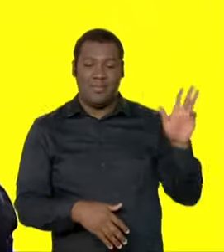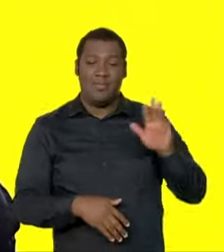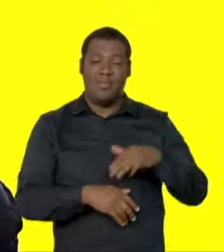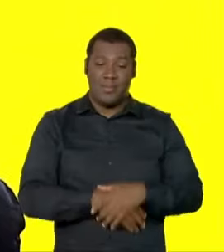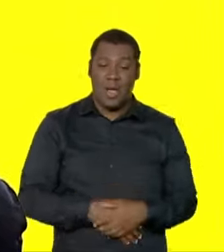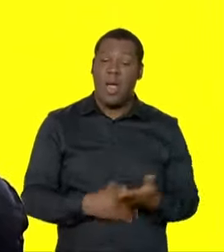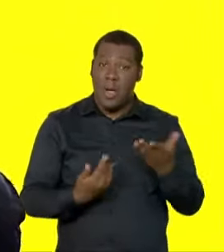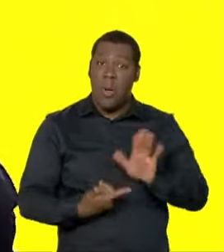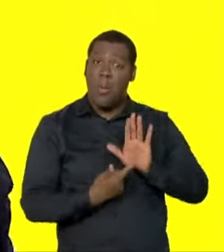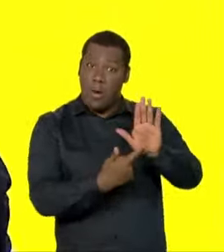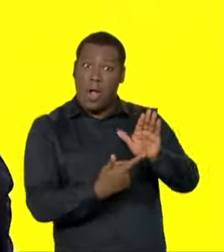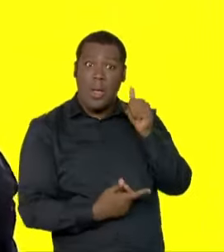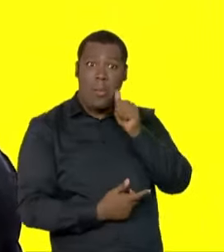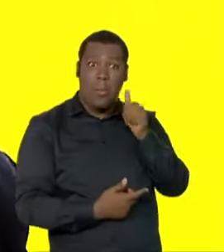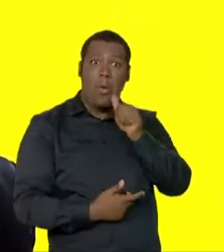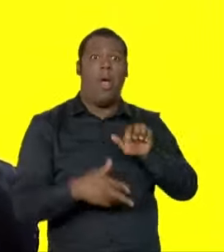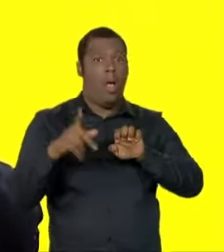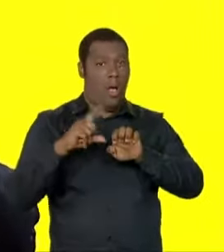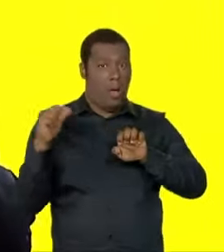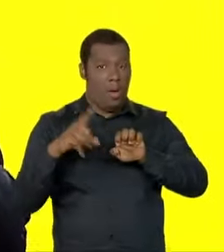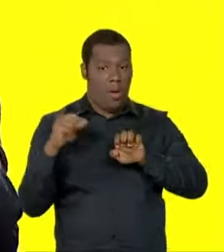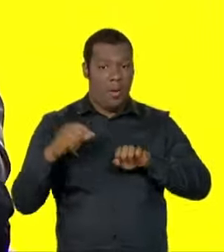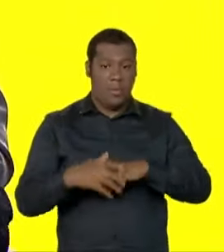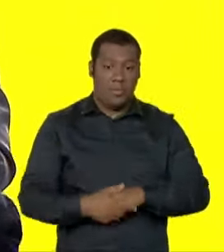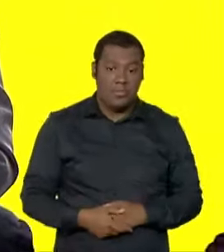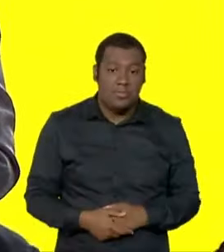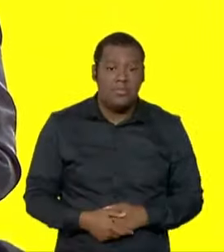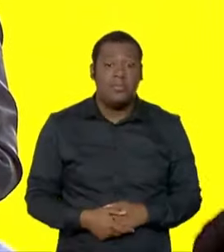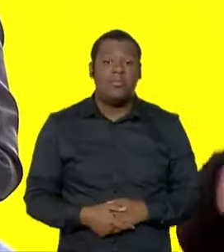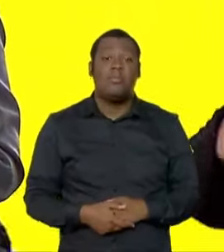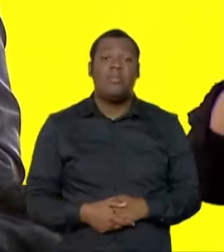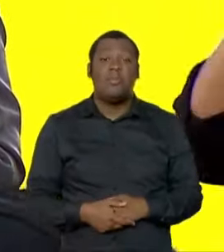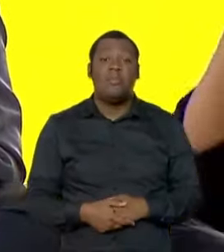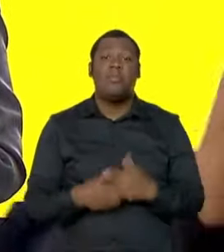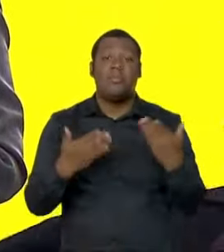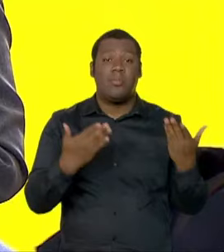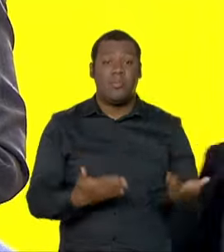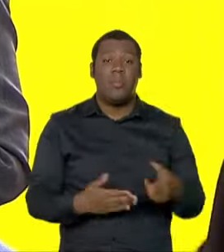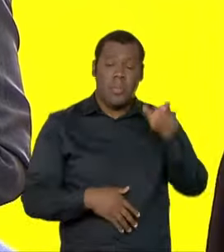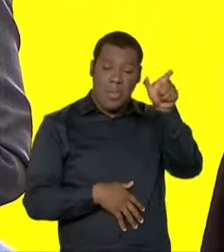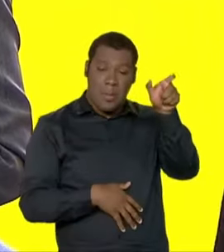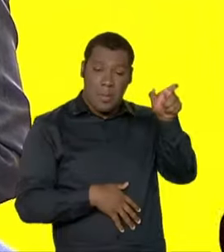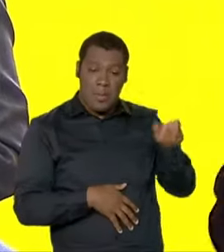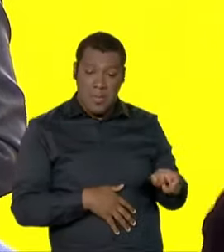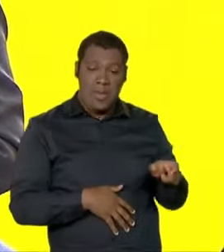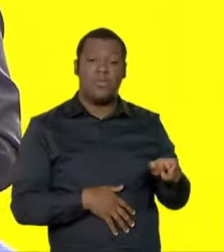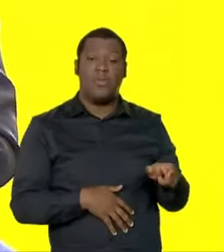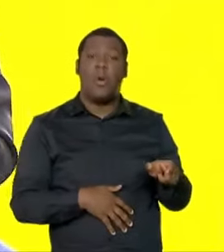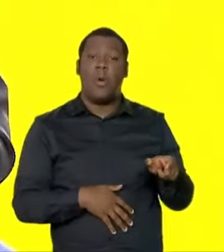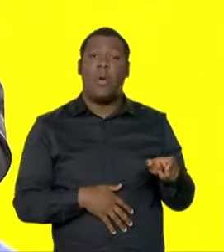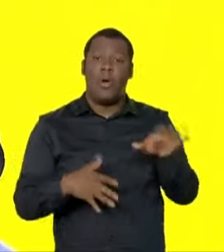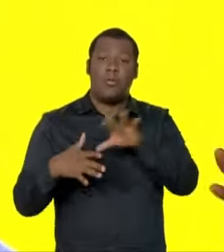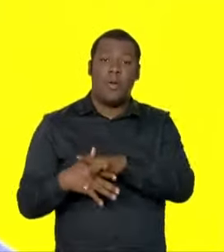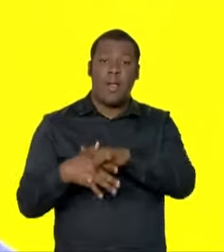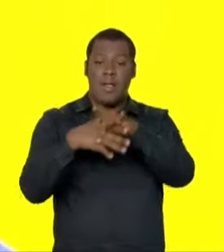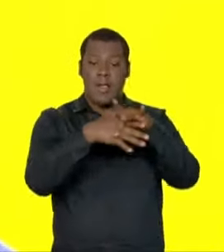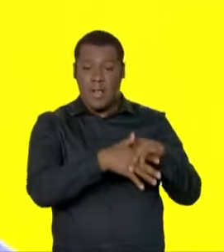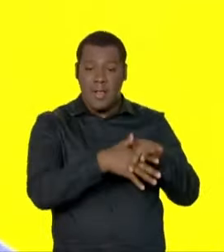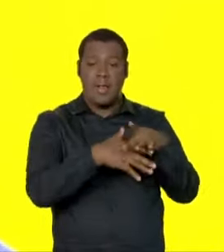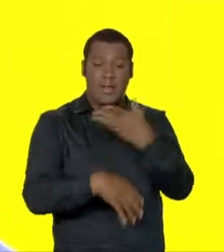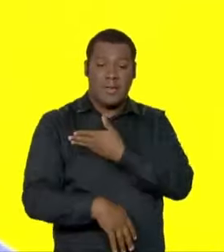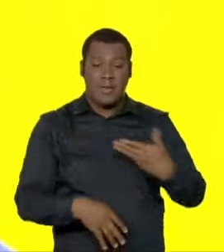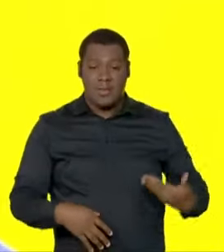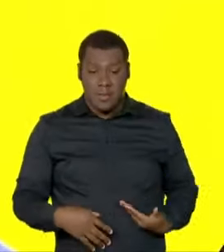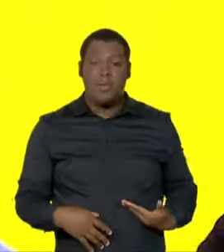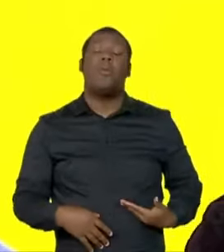empreendem. Presidente, talvez uma das principais tarefas do homem público que se dispõe a administrar as coisas é antever um pouco